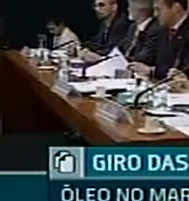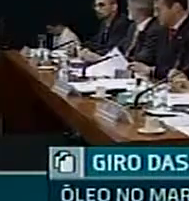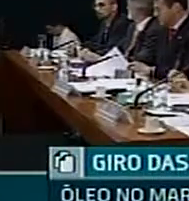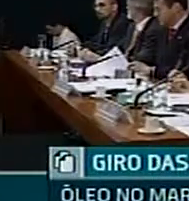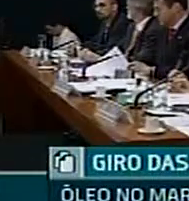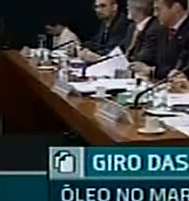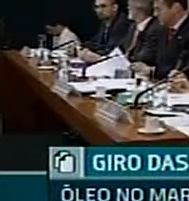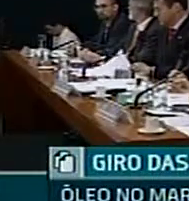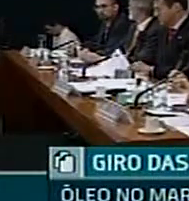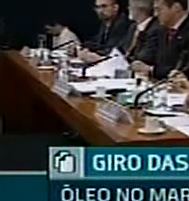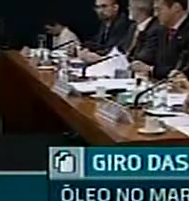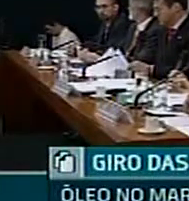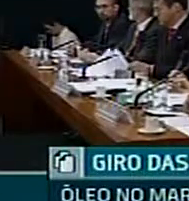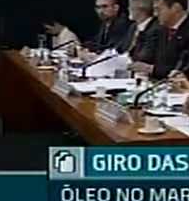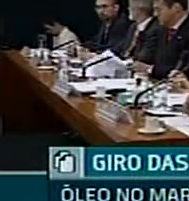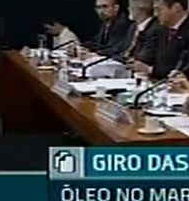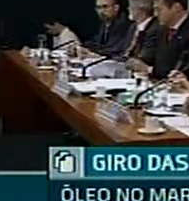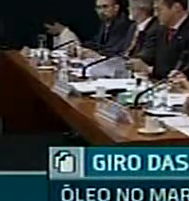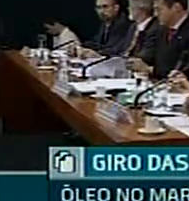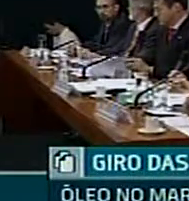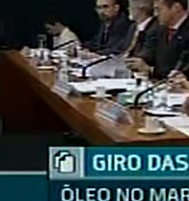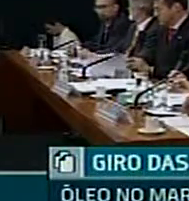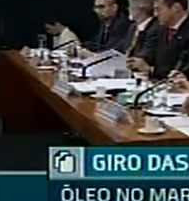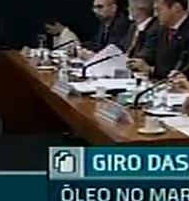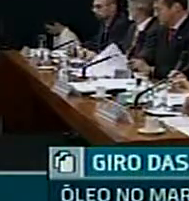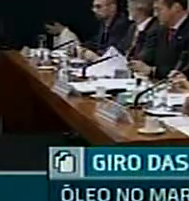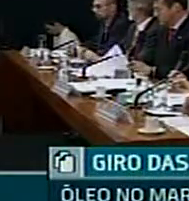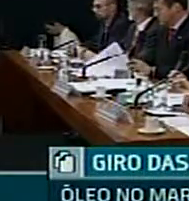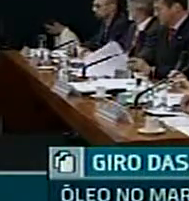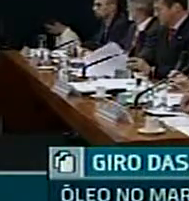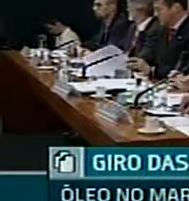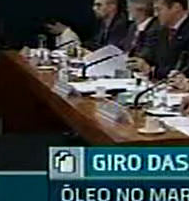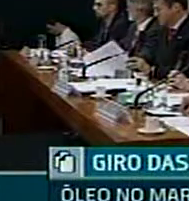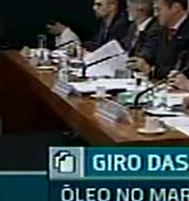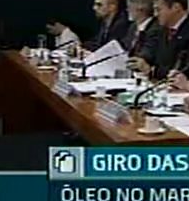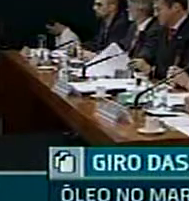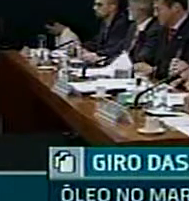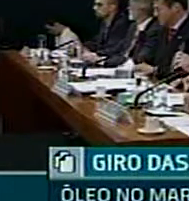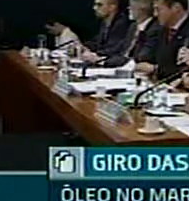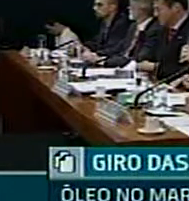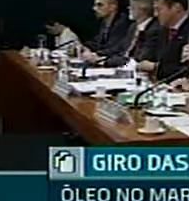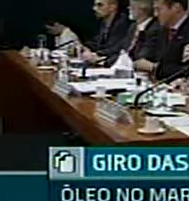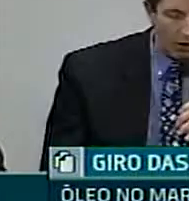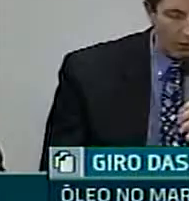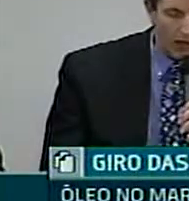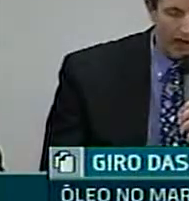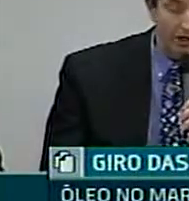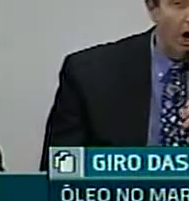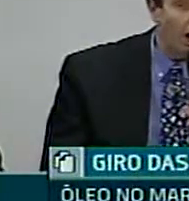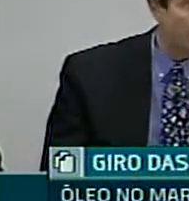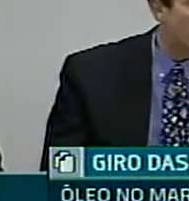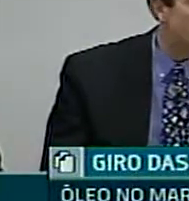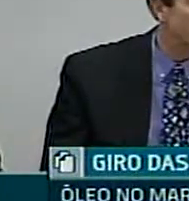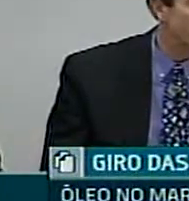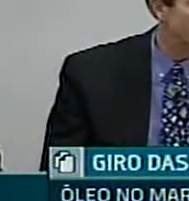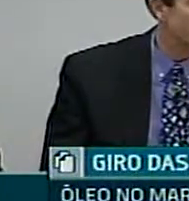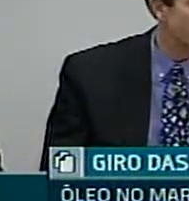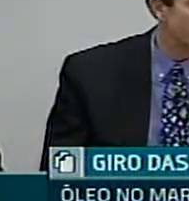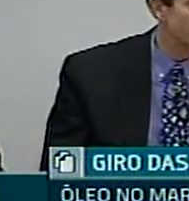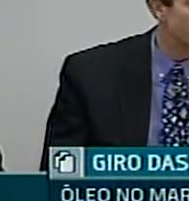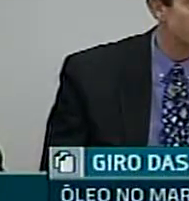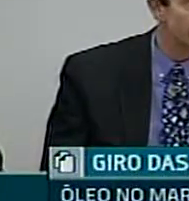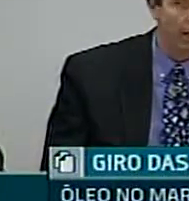me sinto como Vossa Excelência, e o parabenizo por esse seu pronunciamento, como